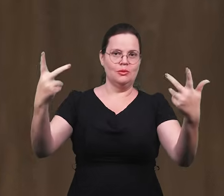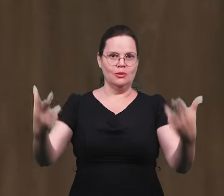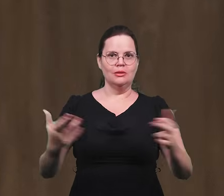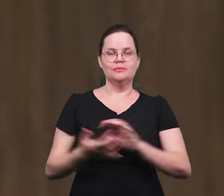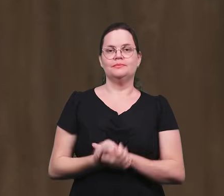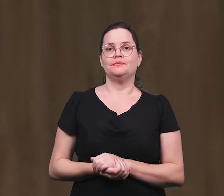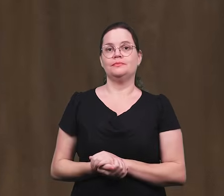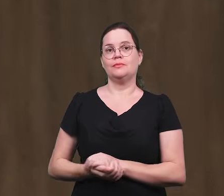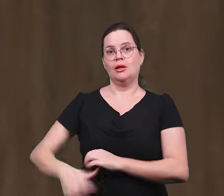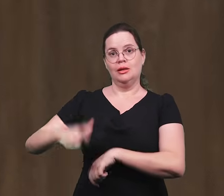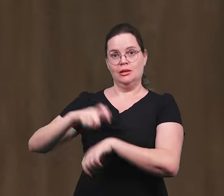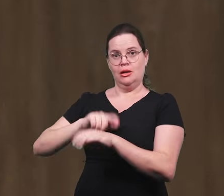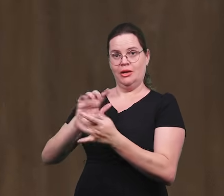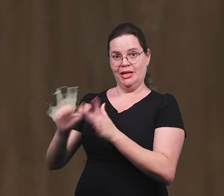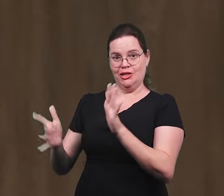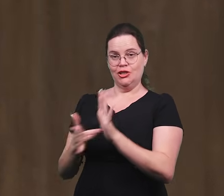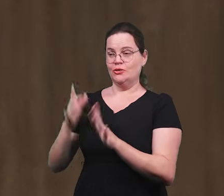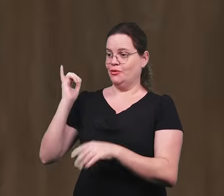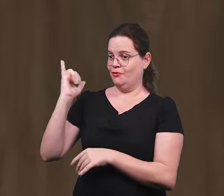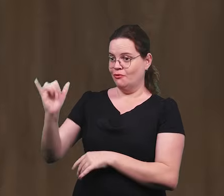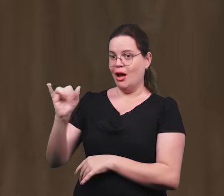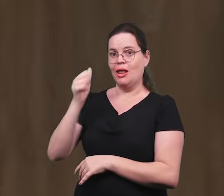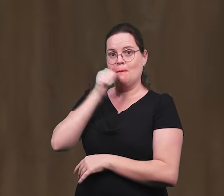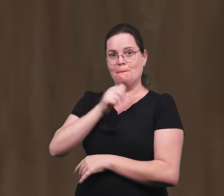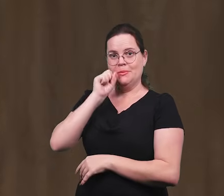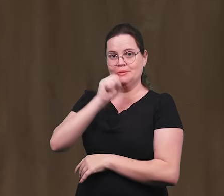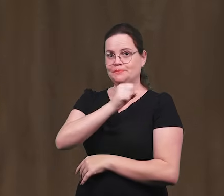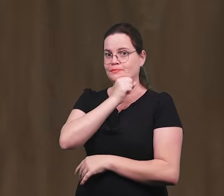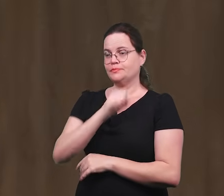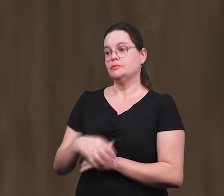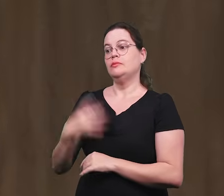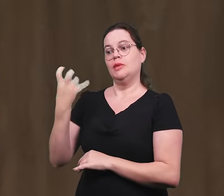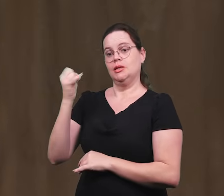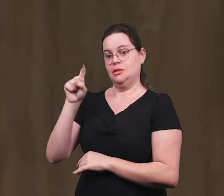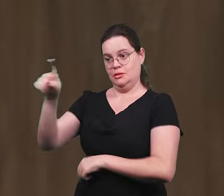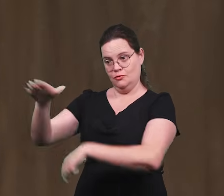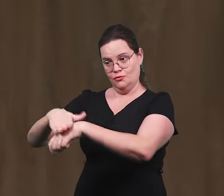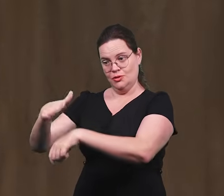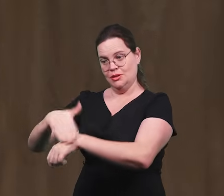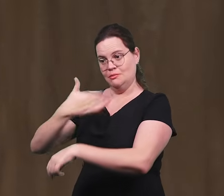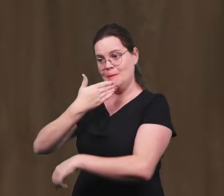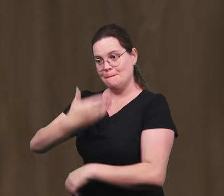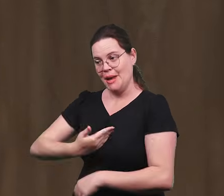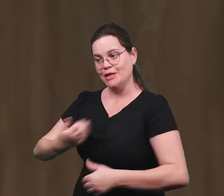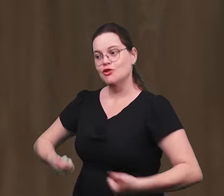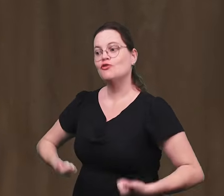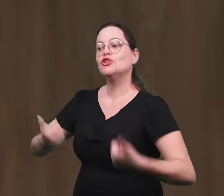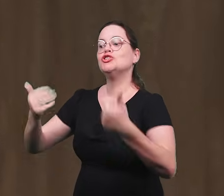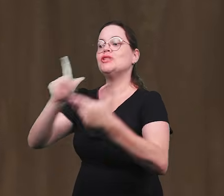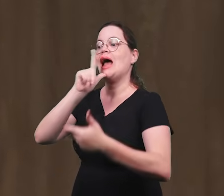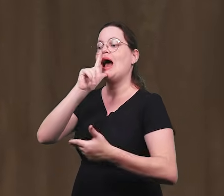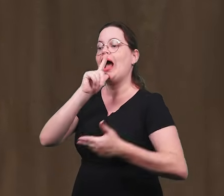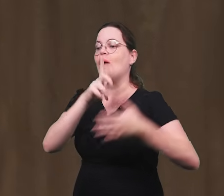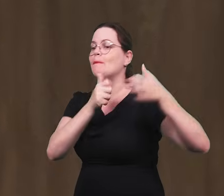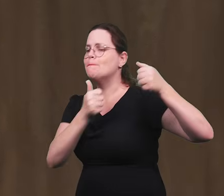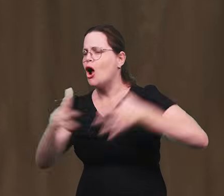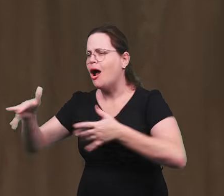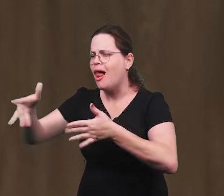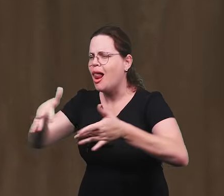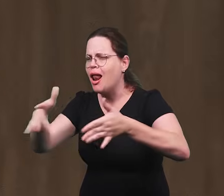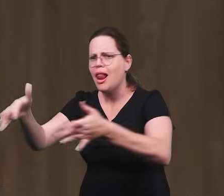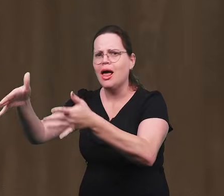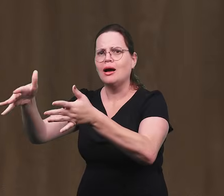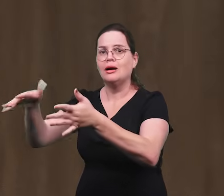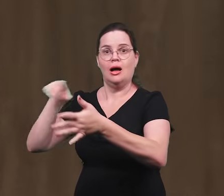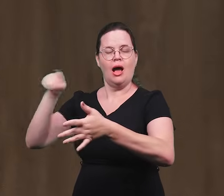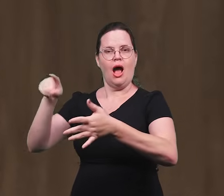né? Porque quando o Senhor Jesus fala com ela que daria água viva, porque aí a atenção, eu imagino a cena, né? A